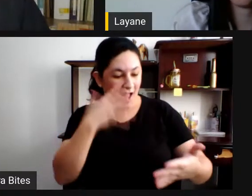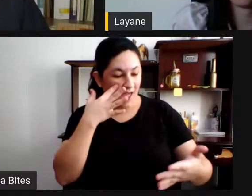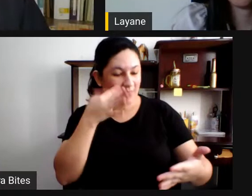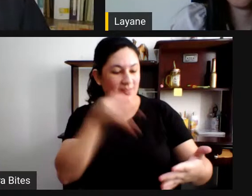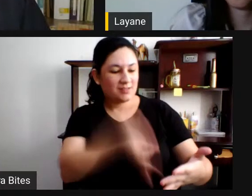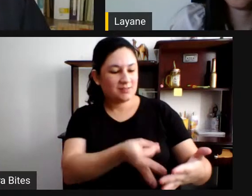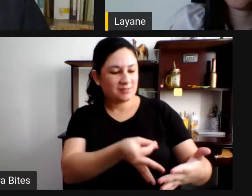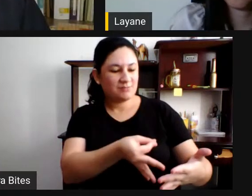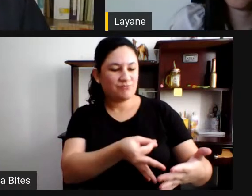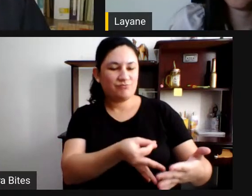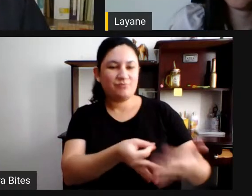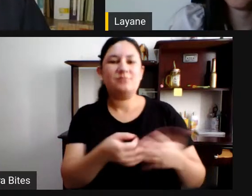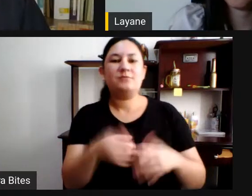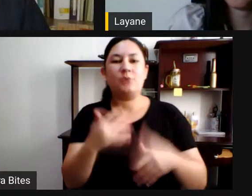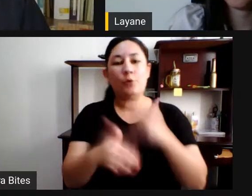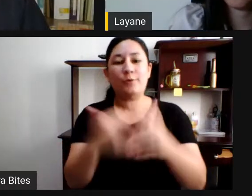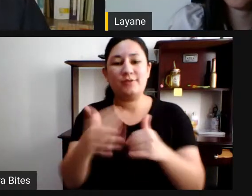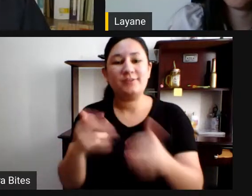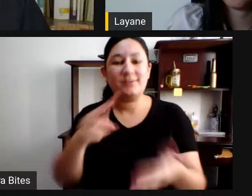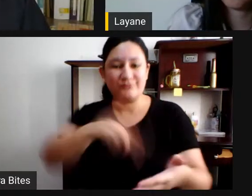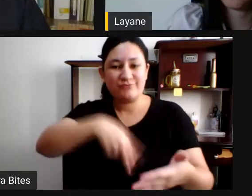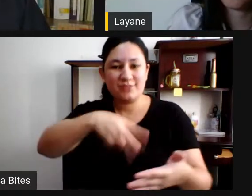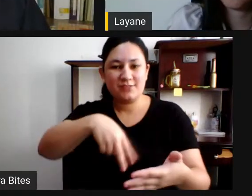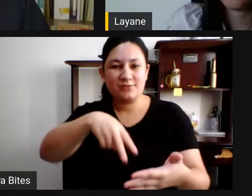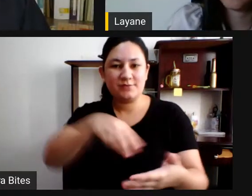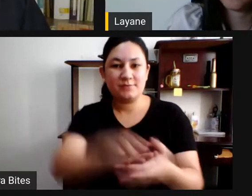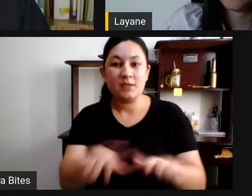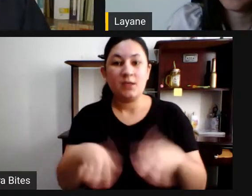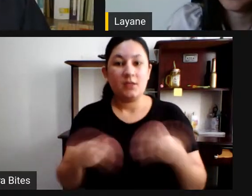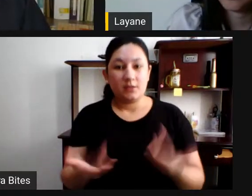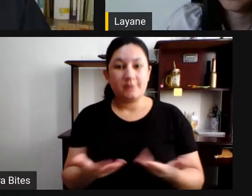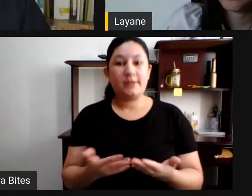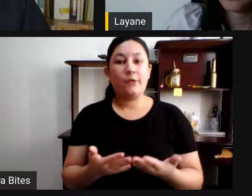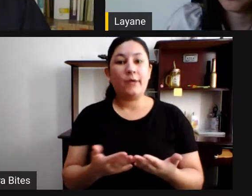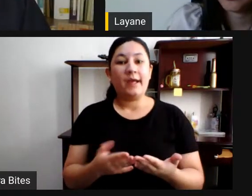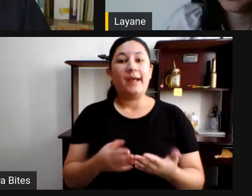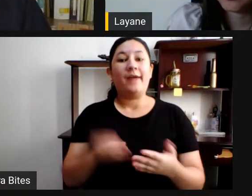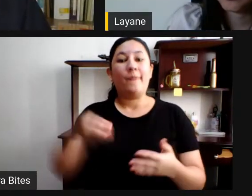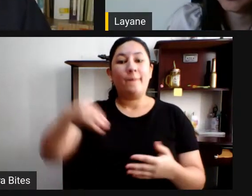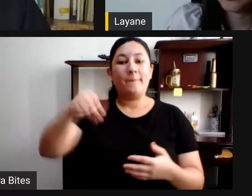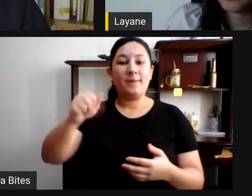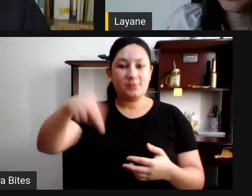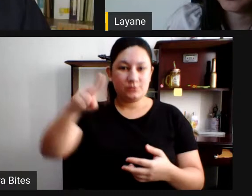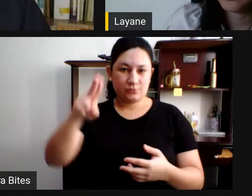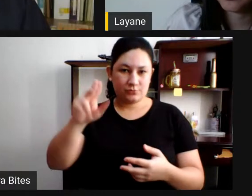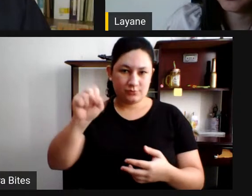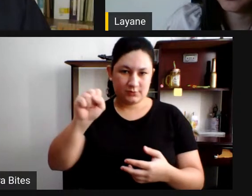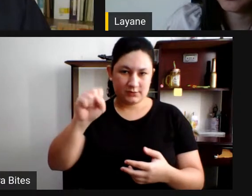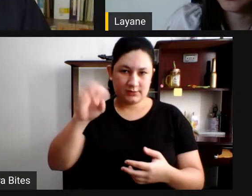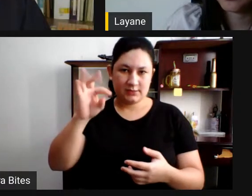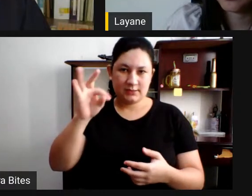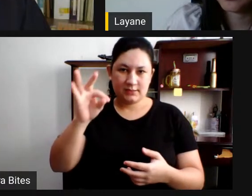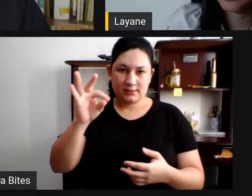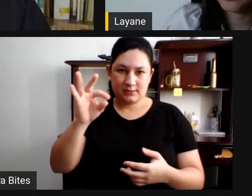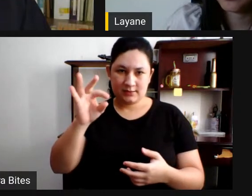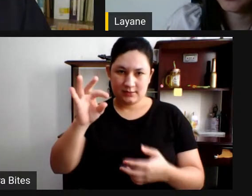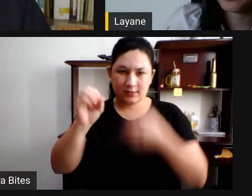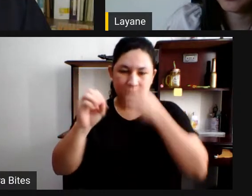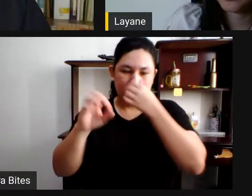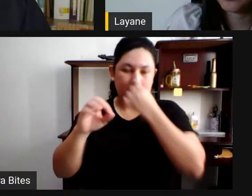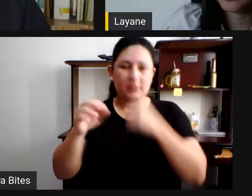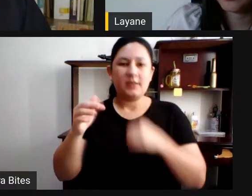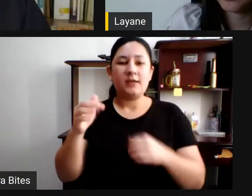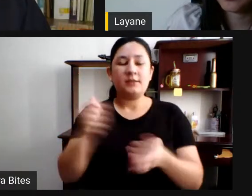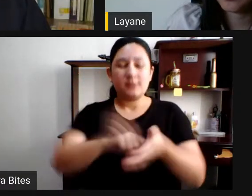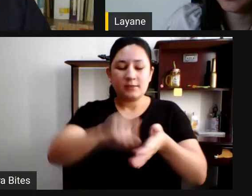em segundo lugar vocês sabem que os manuscritos deles estão em francês então é preciso você ter algum contato com a língua francesa